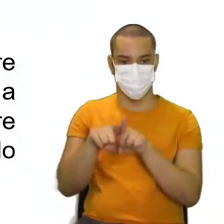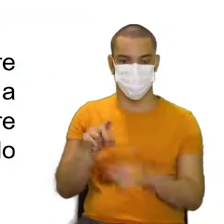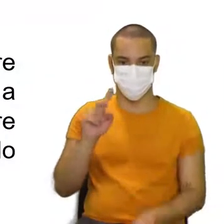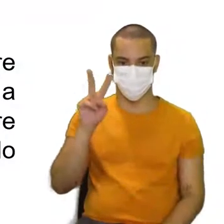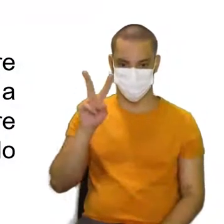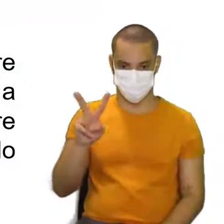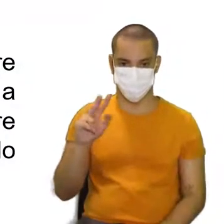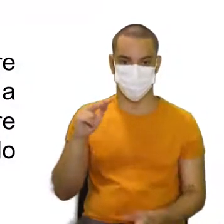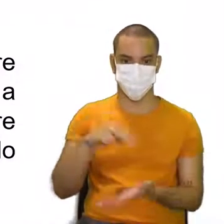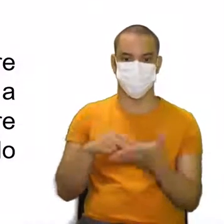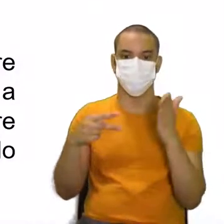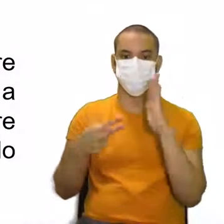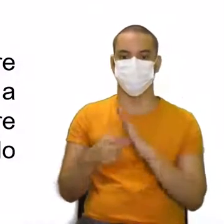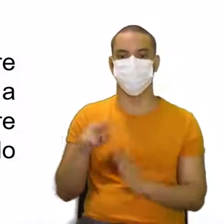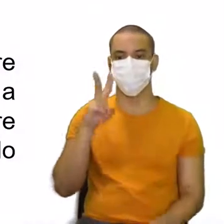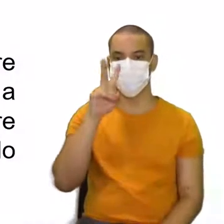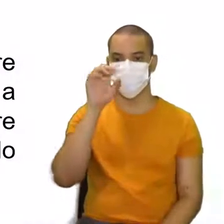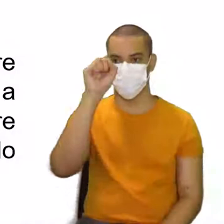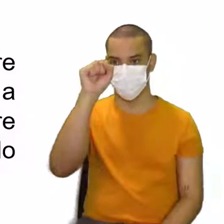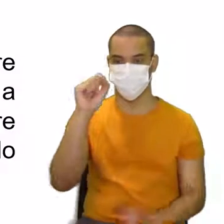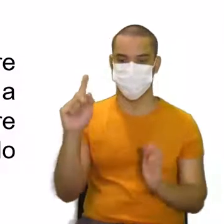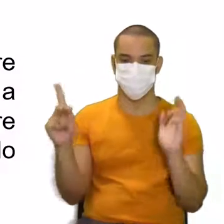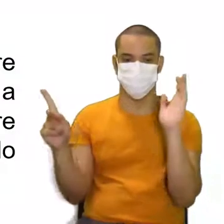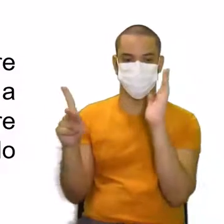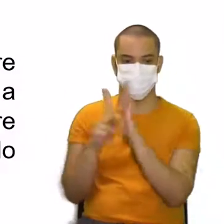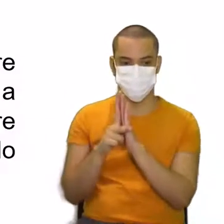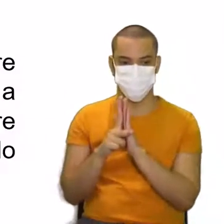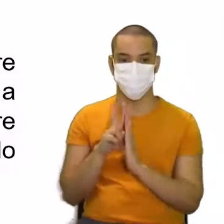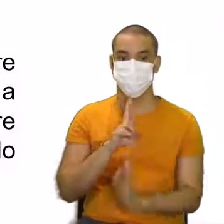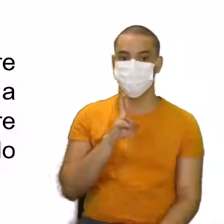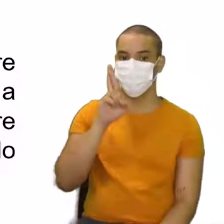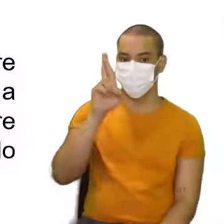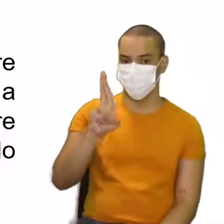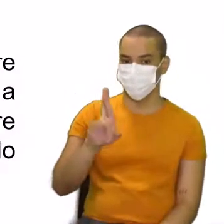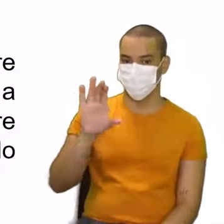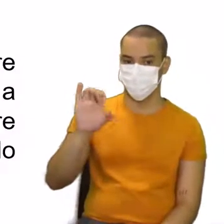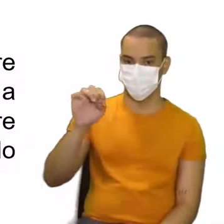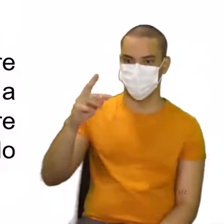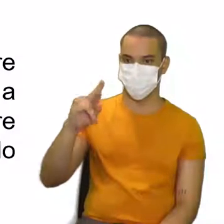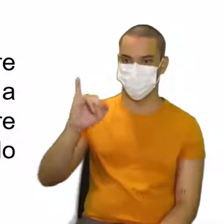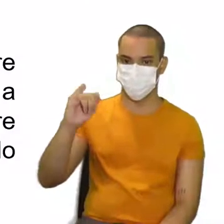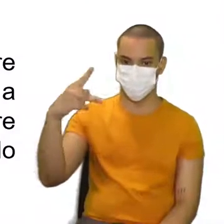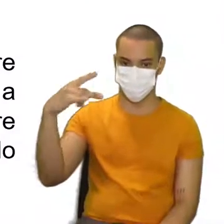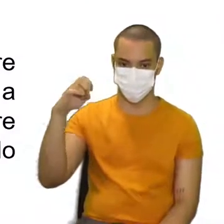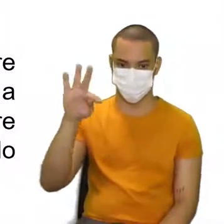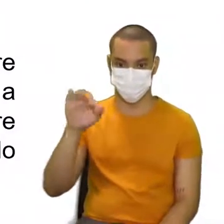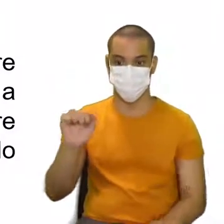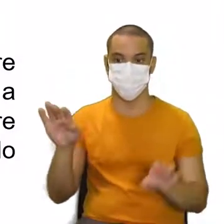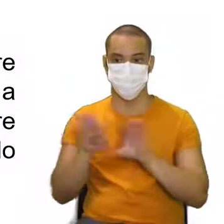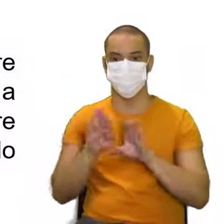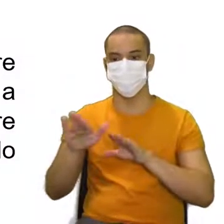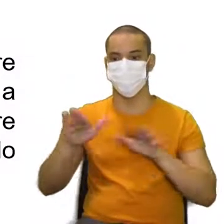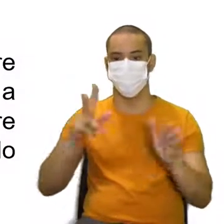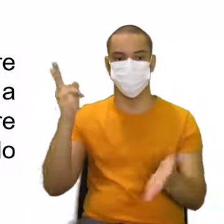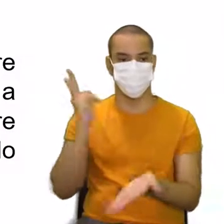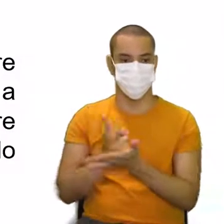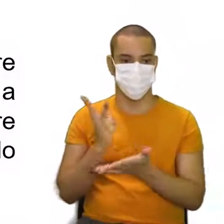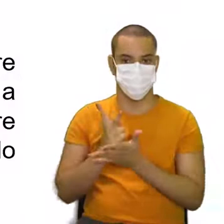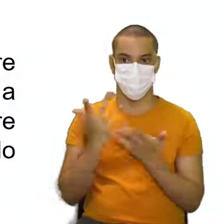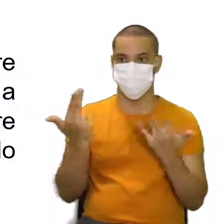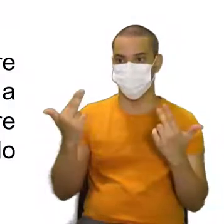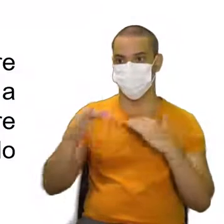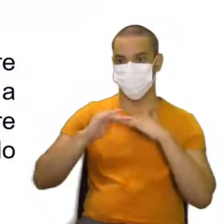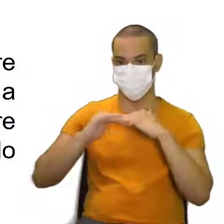ver isto é a força magnética é a resultante centrípeta e o movimento é sempre uniforme